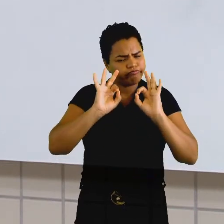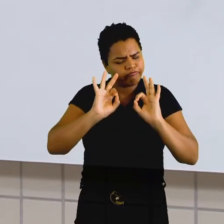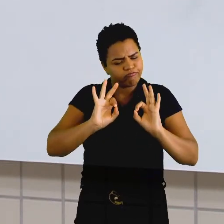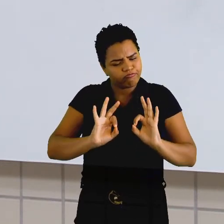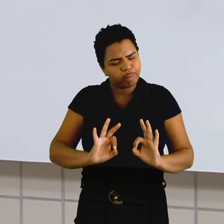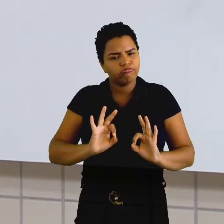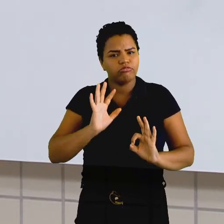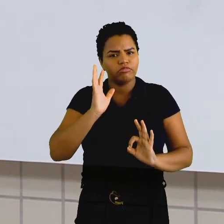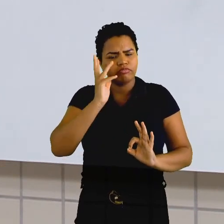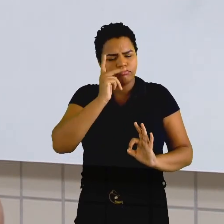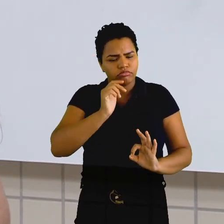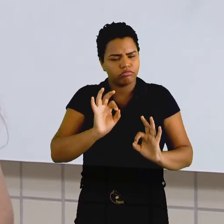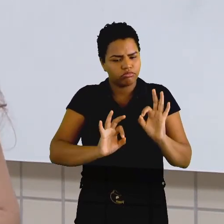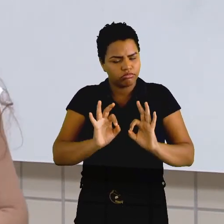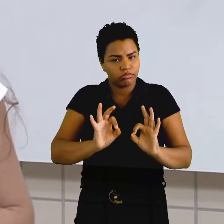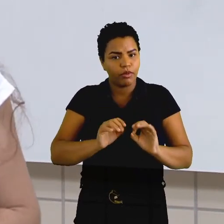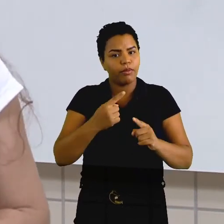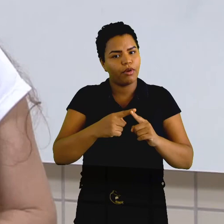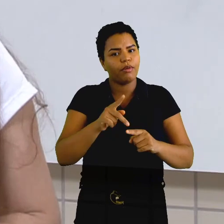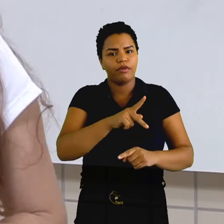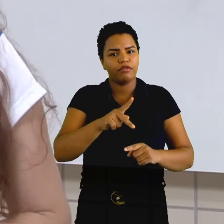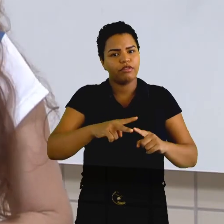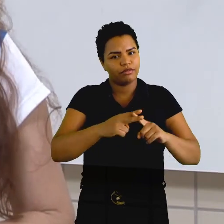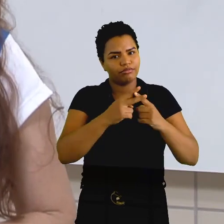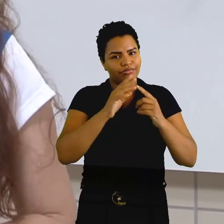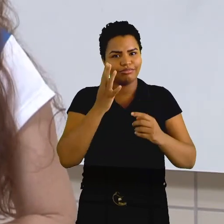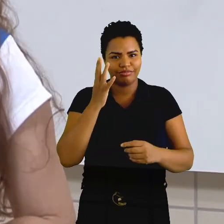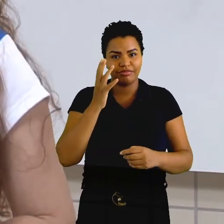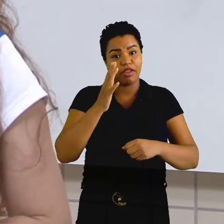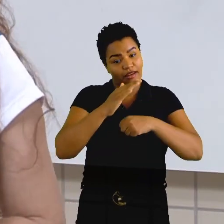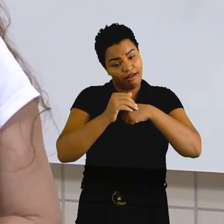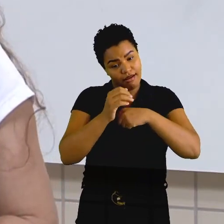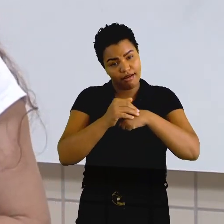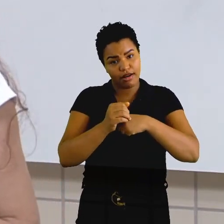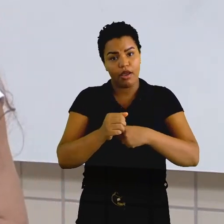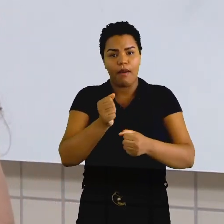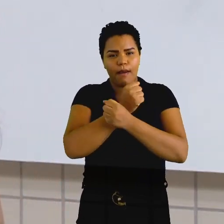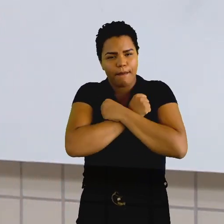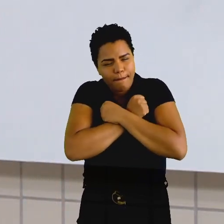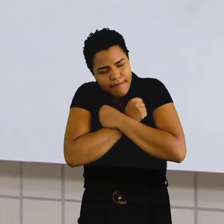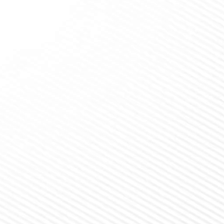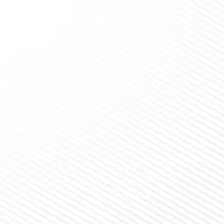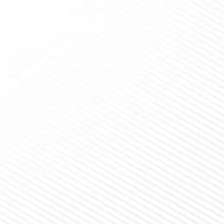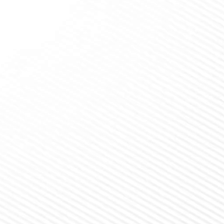vão corrigir com muito carinho. Um abraço a todos e a todas, até a próxima aula.